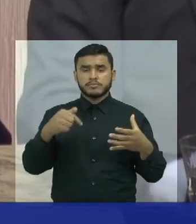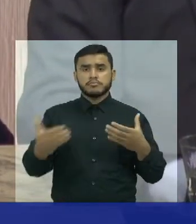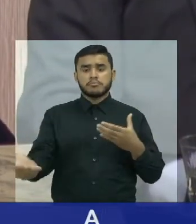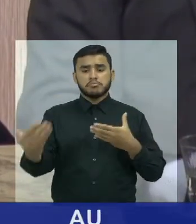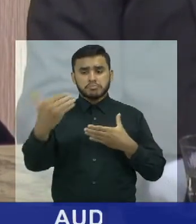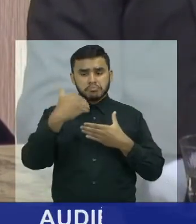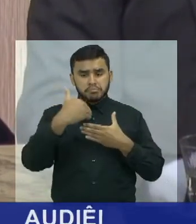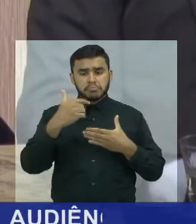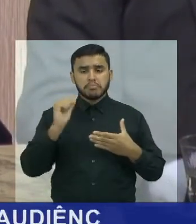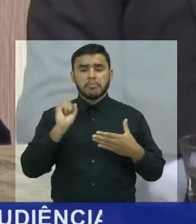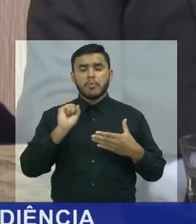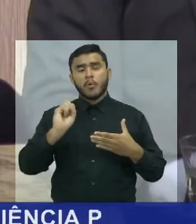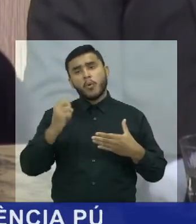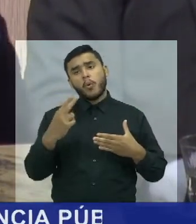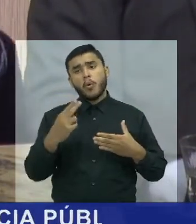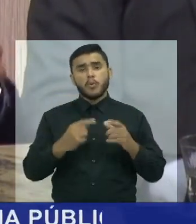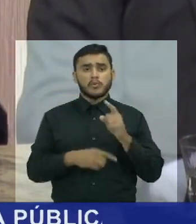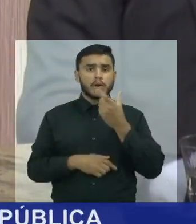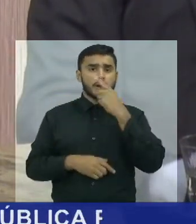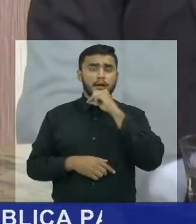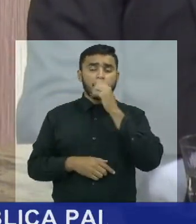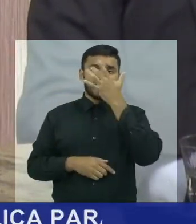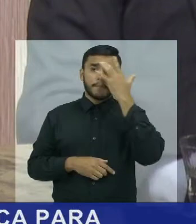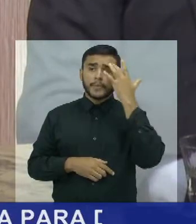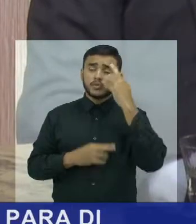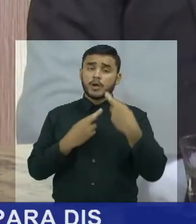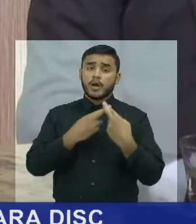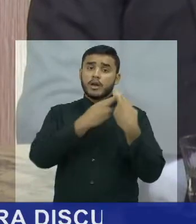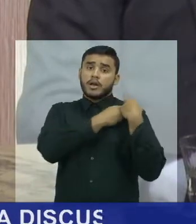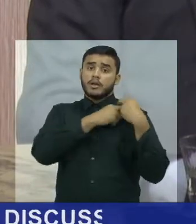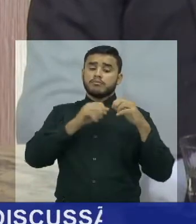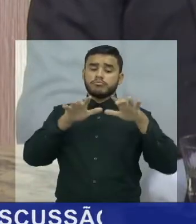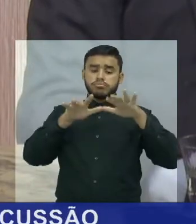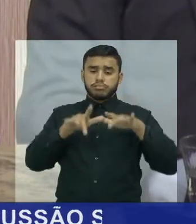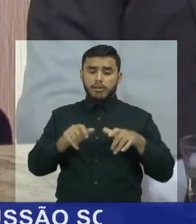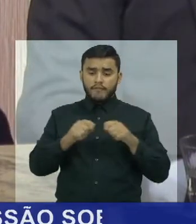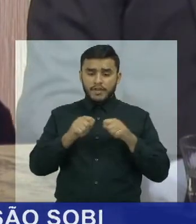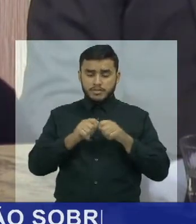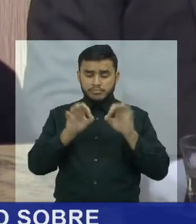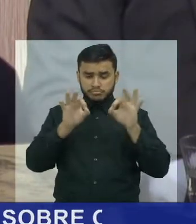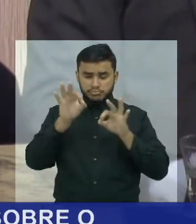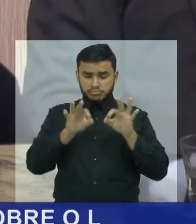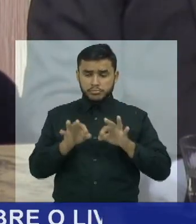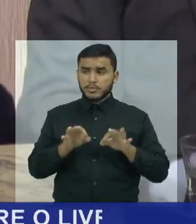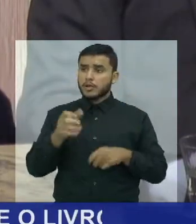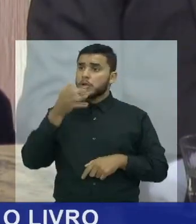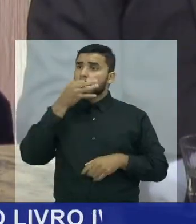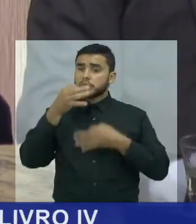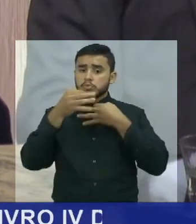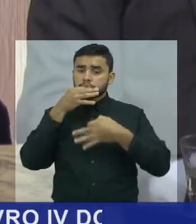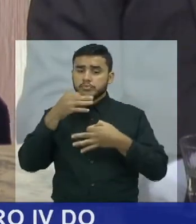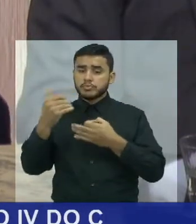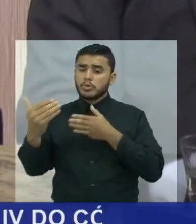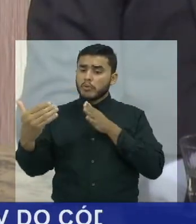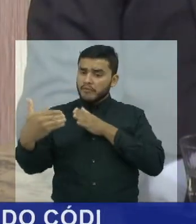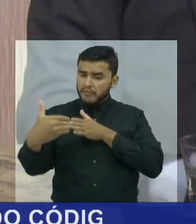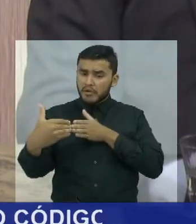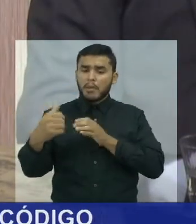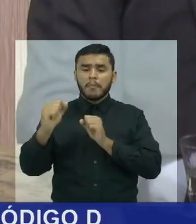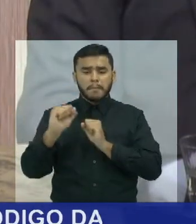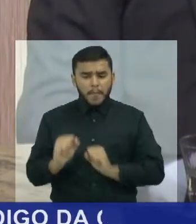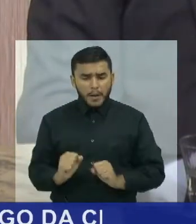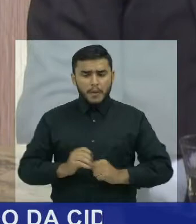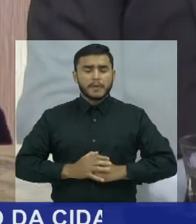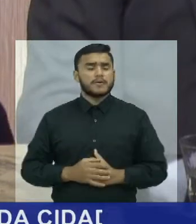ou o relator da matéria para apresentar suas sugestões. Eu tenho que dizer isso para que não transpareça que aqui na